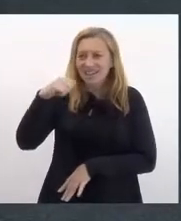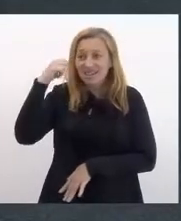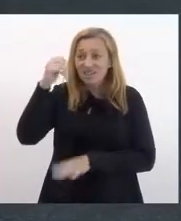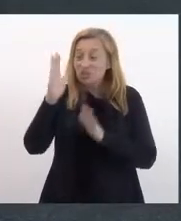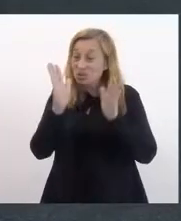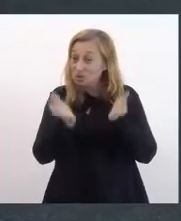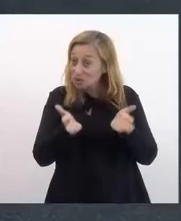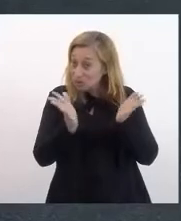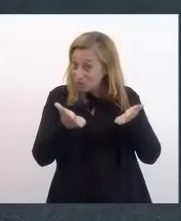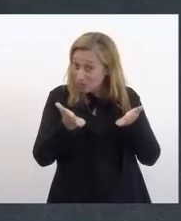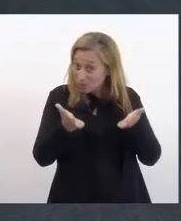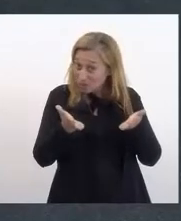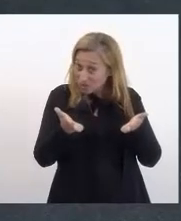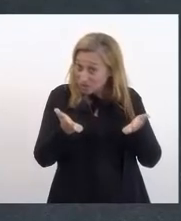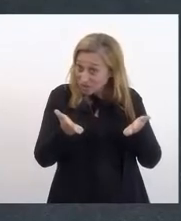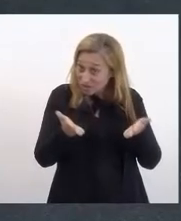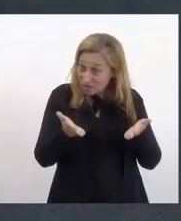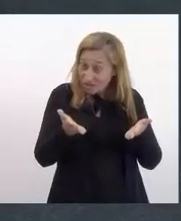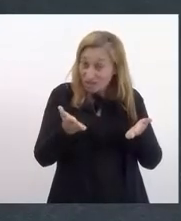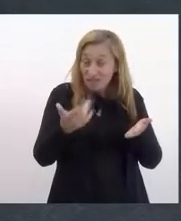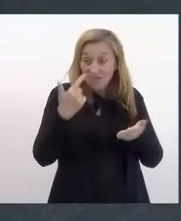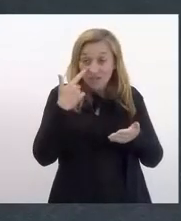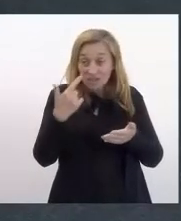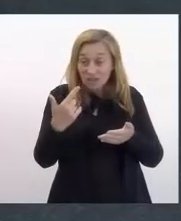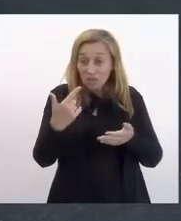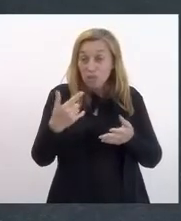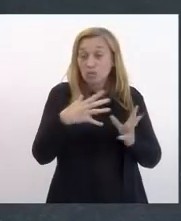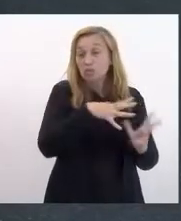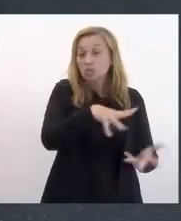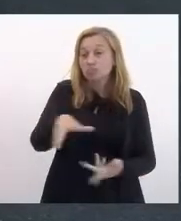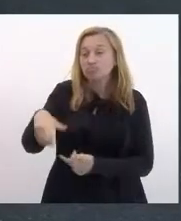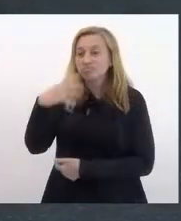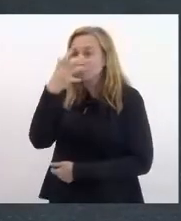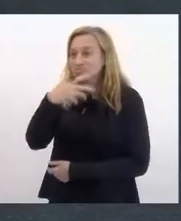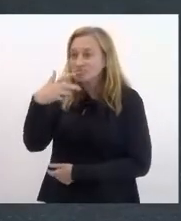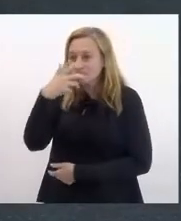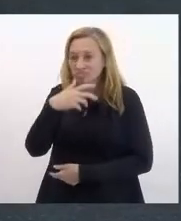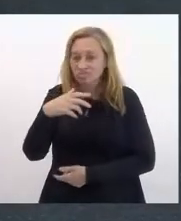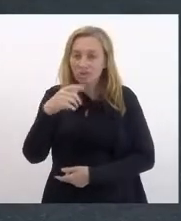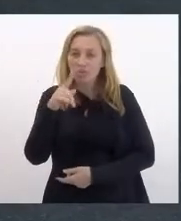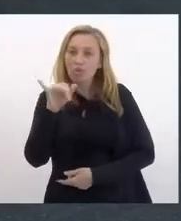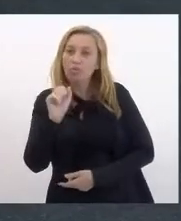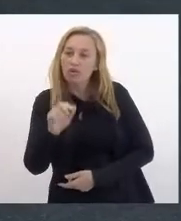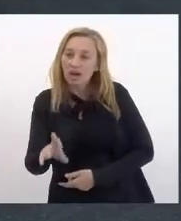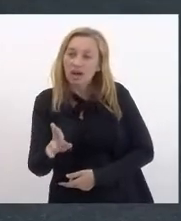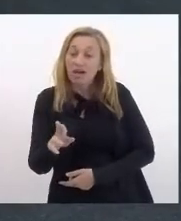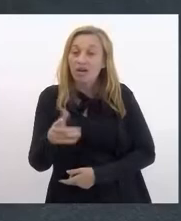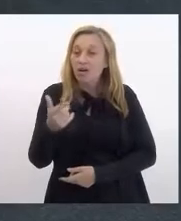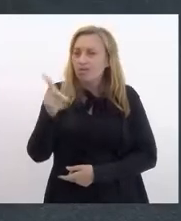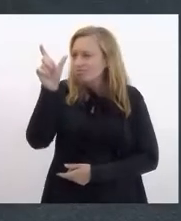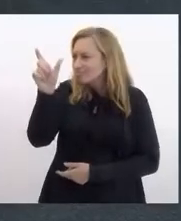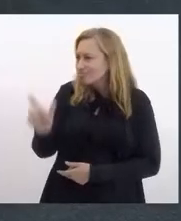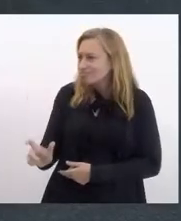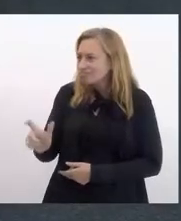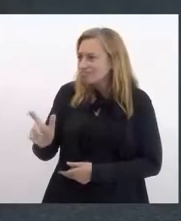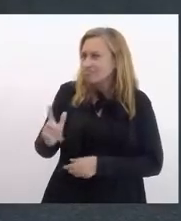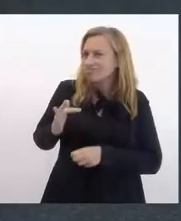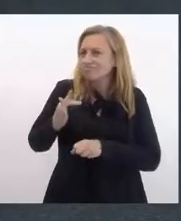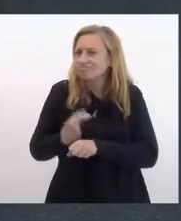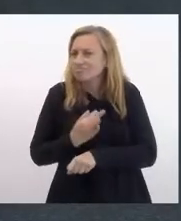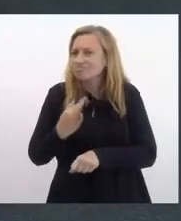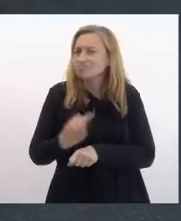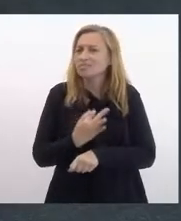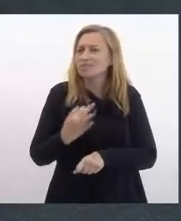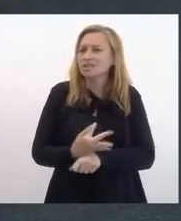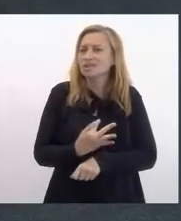hoje despontam, né, no mundo da música popular, Beth foi uma pessoa da resistência.